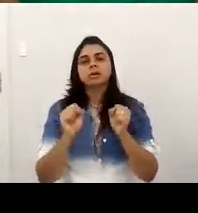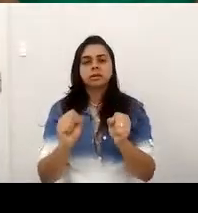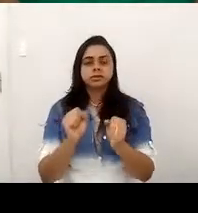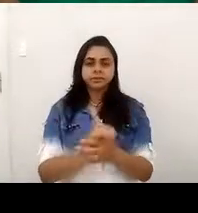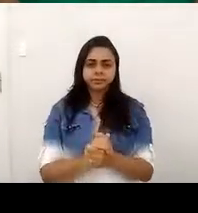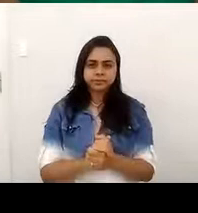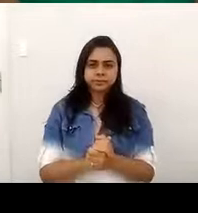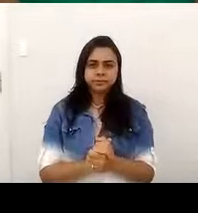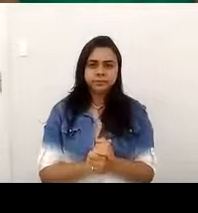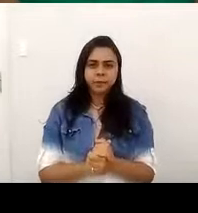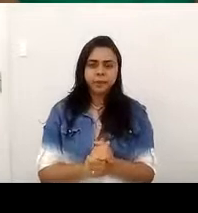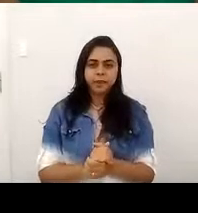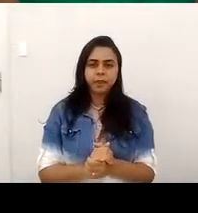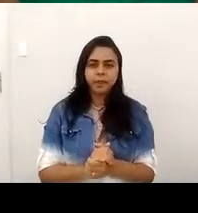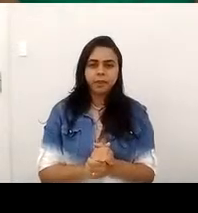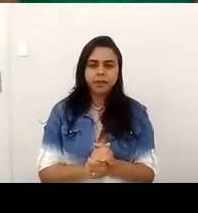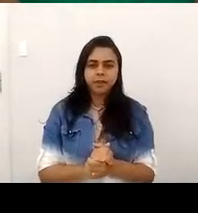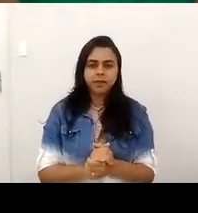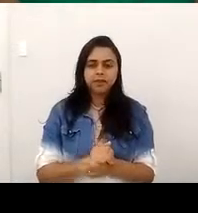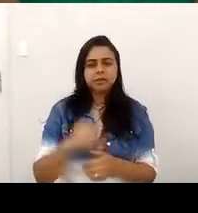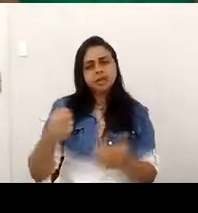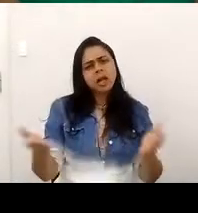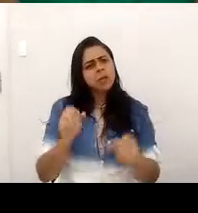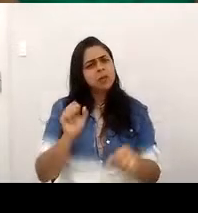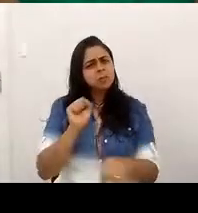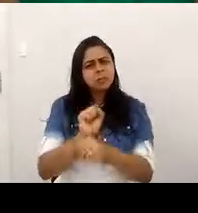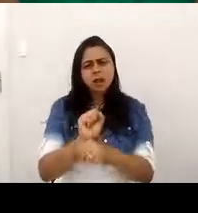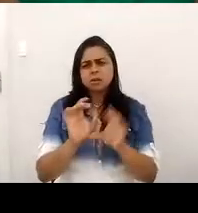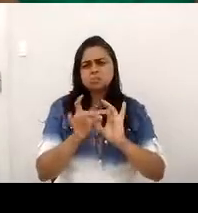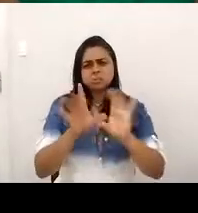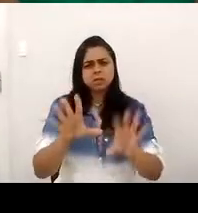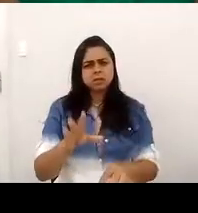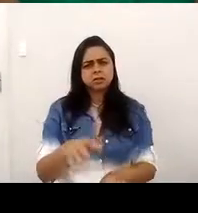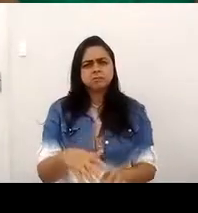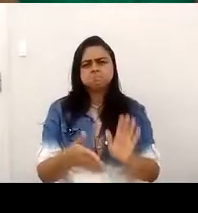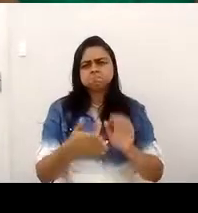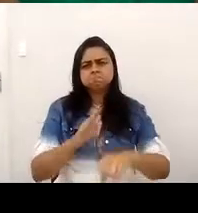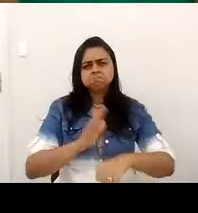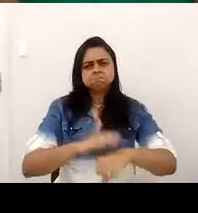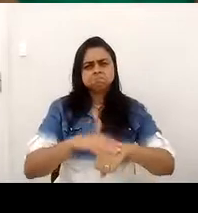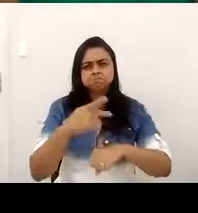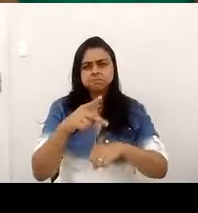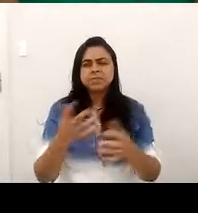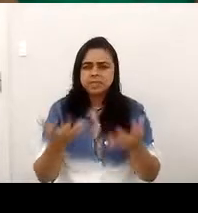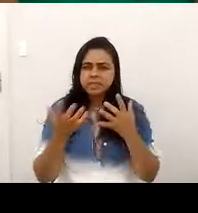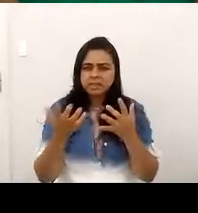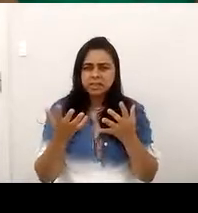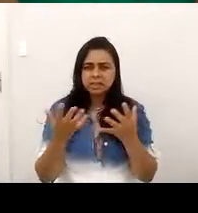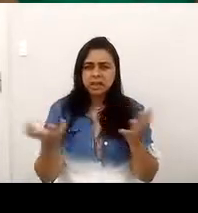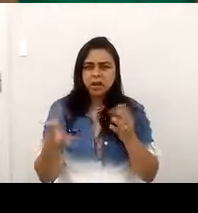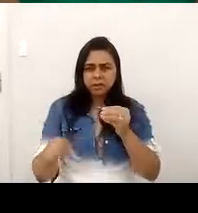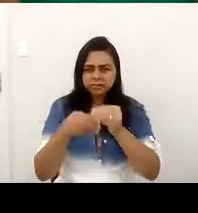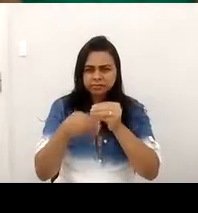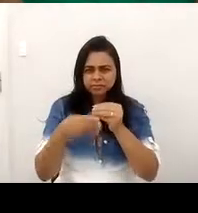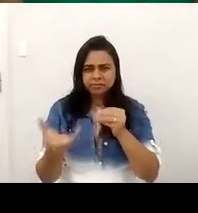já podia ou dar uma paradinha, você que sabe. É, vocês querem comentar algo mais, Thalita, que é a Astrid e